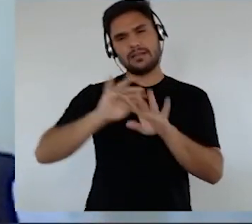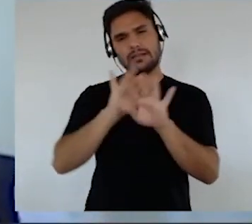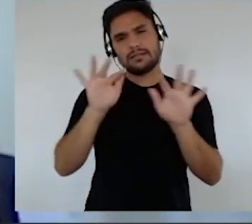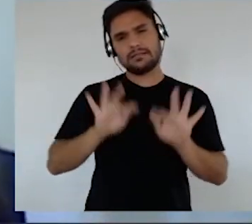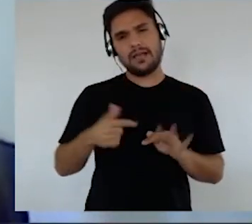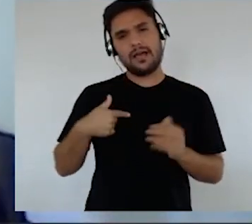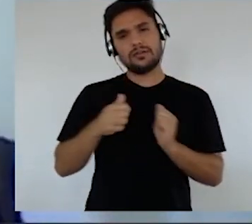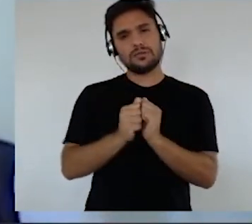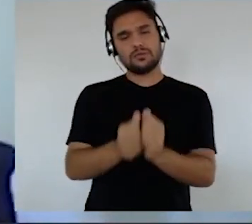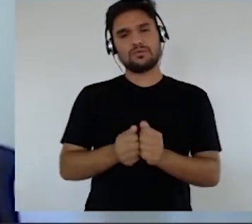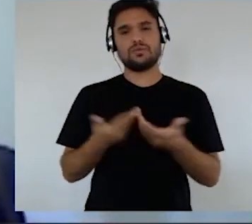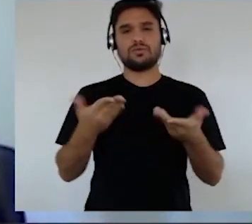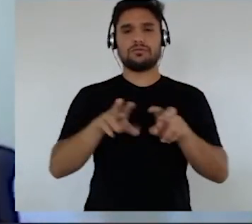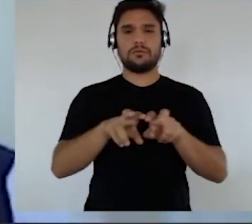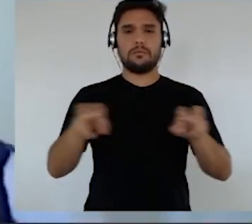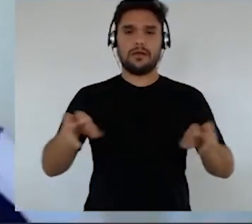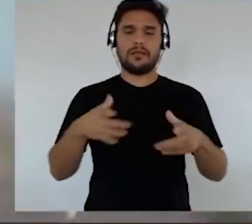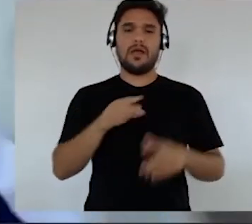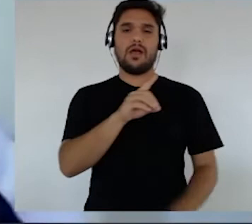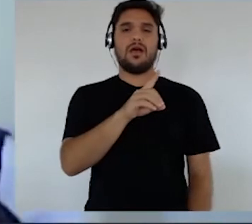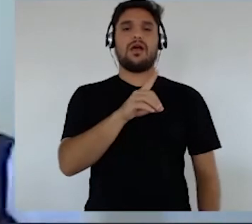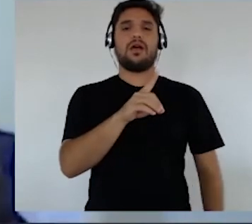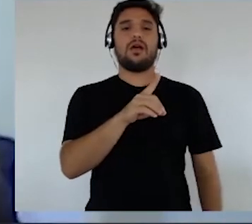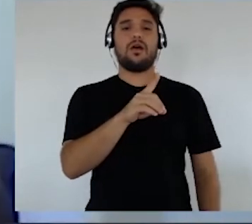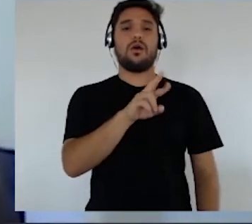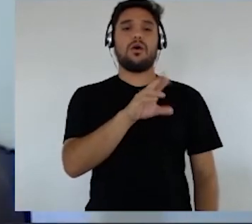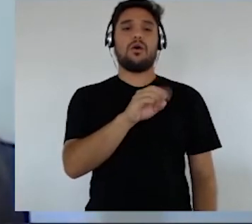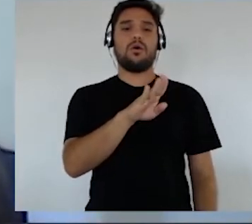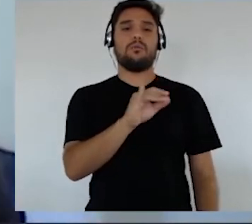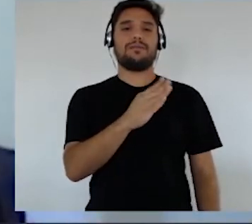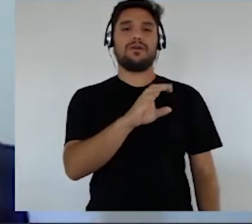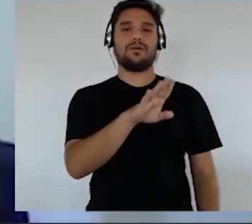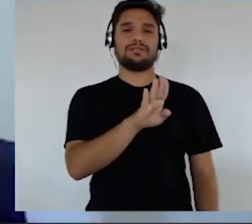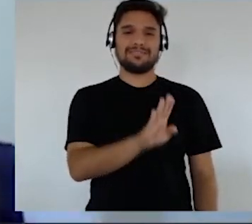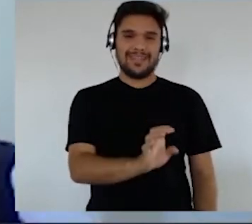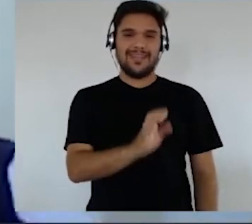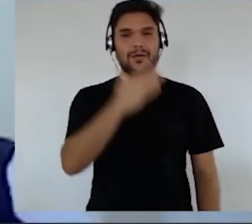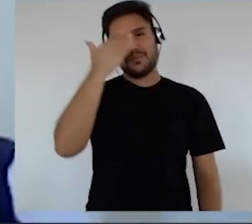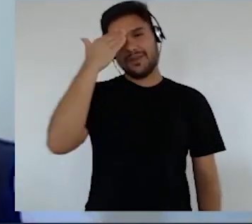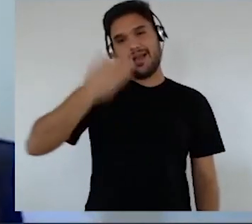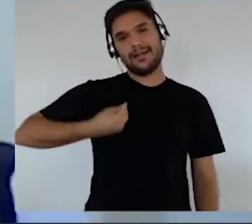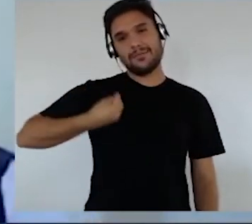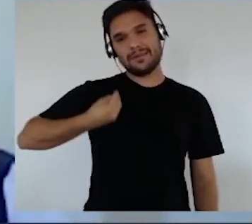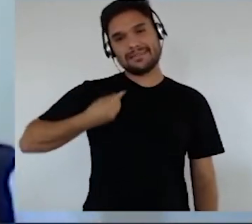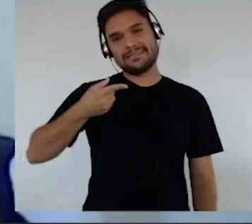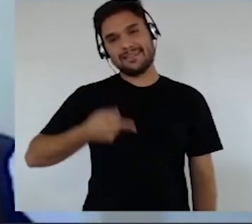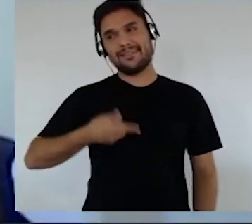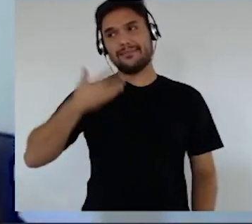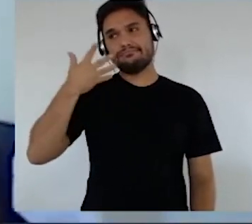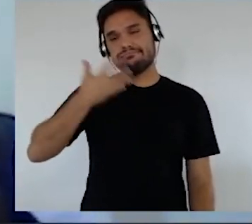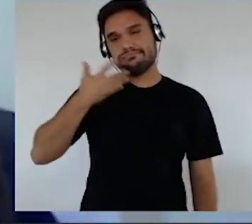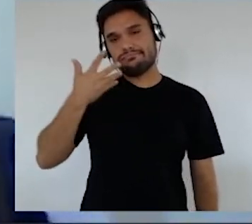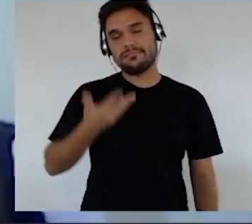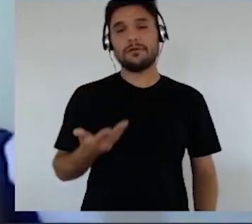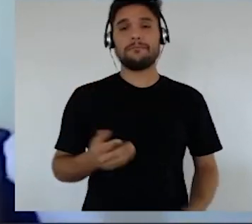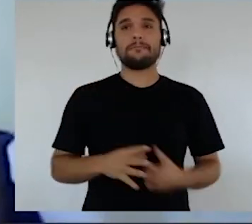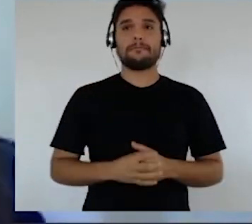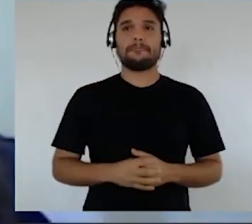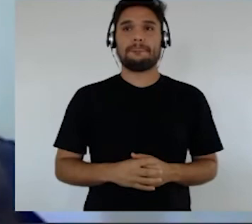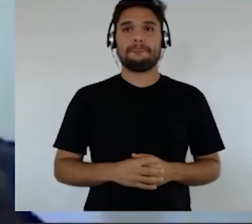poder participar desse painel. Doutora Robionce, obrigado por sua presença, por suas palavras, né?